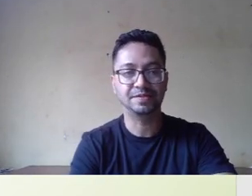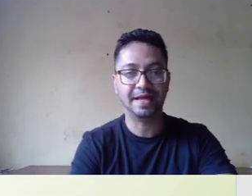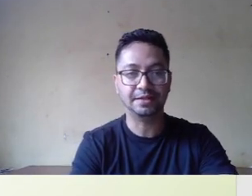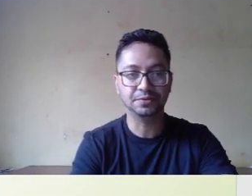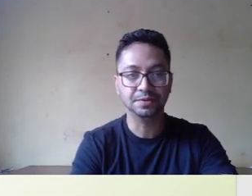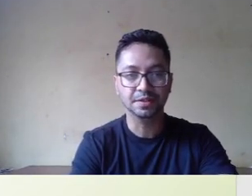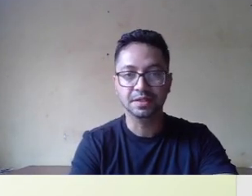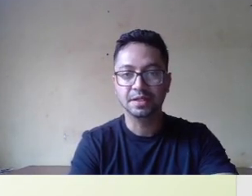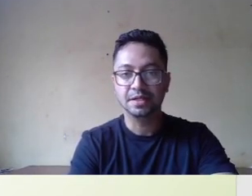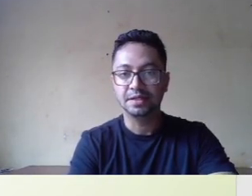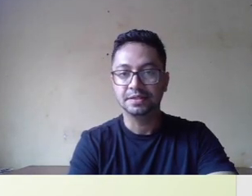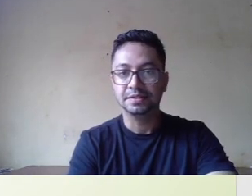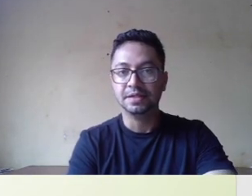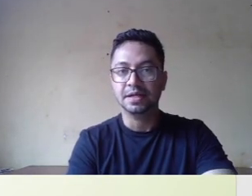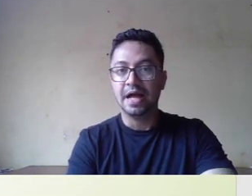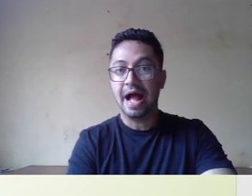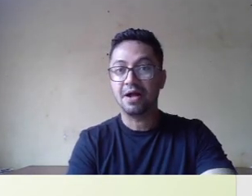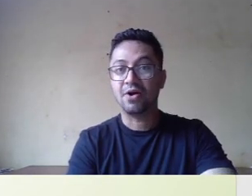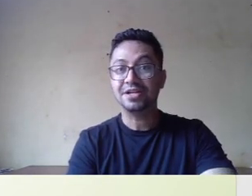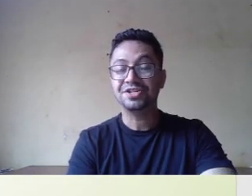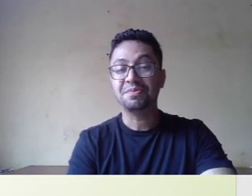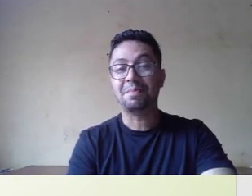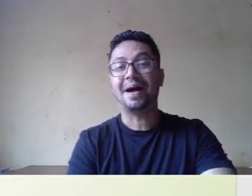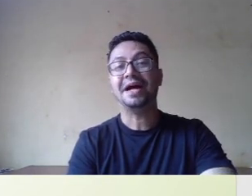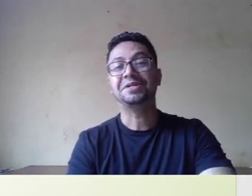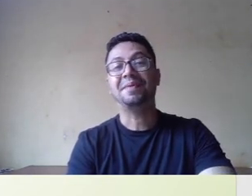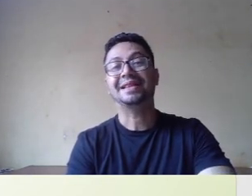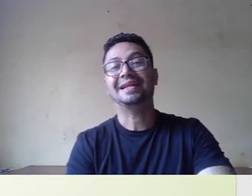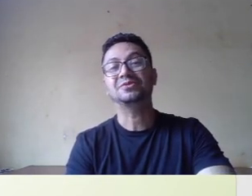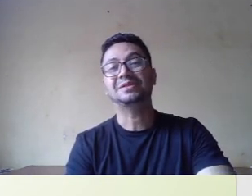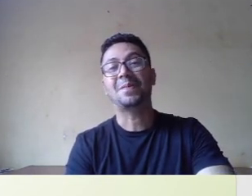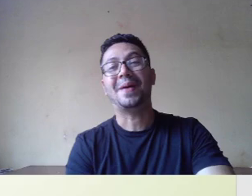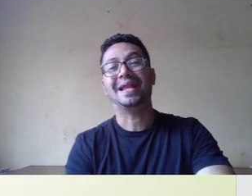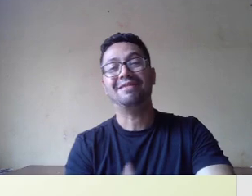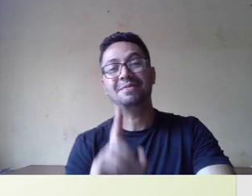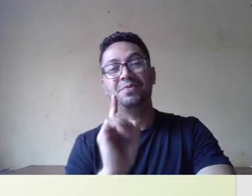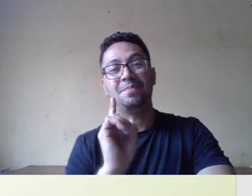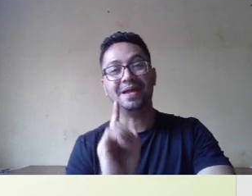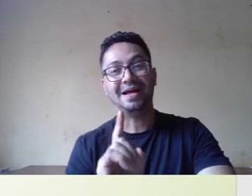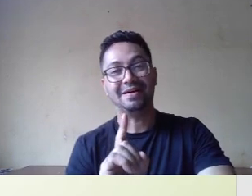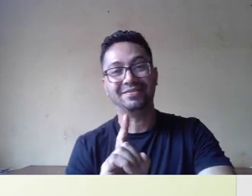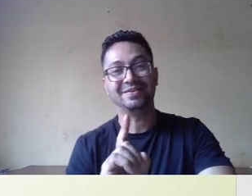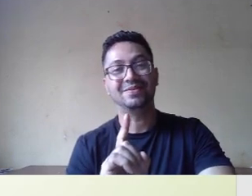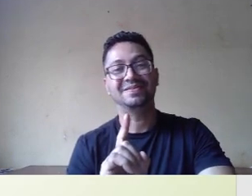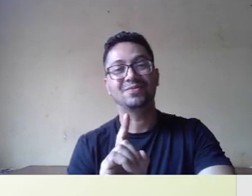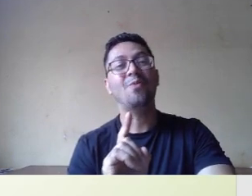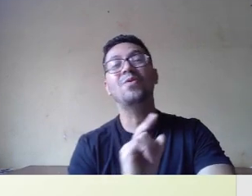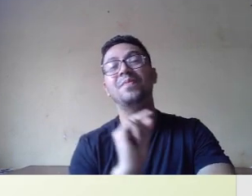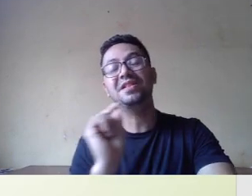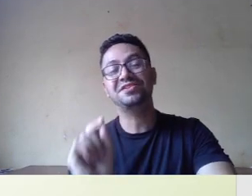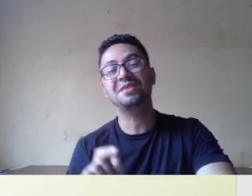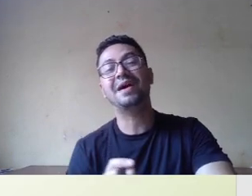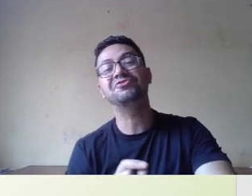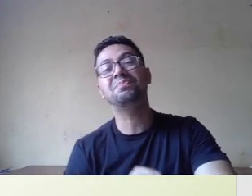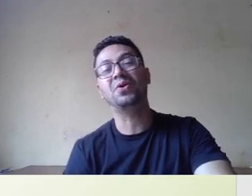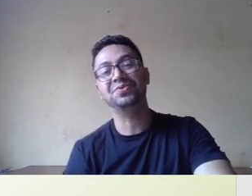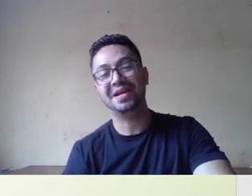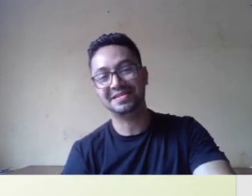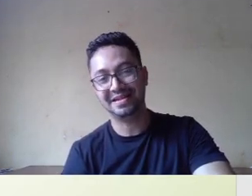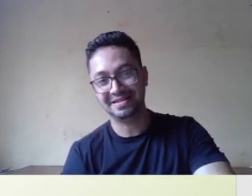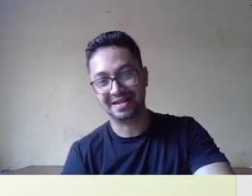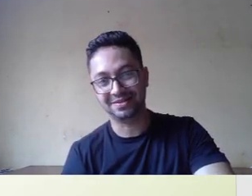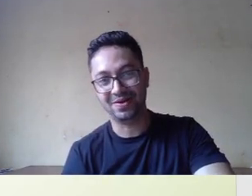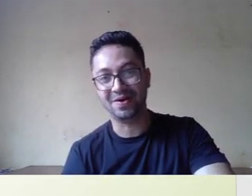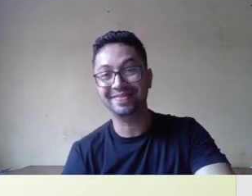reformulação, certo? Agora a gente parte para a tradução palavra por palavra, comumente chamado de